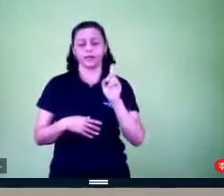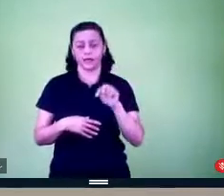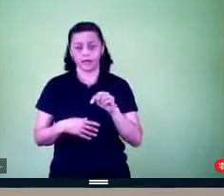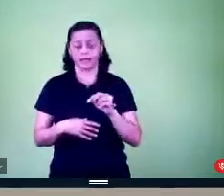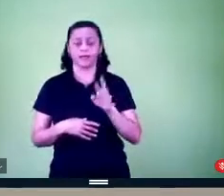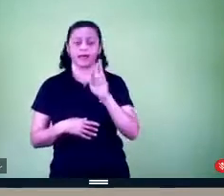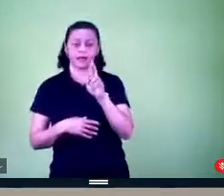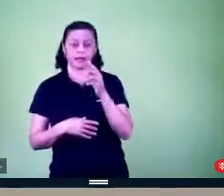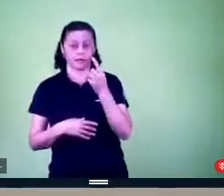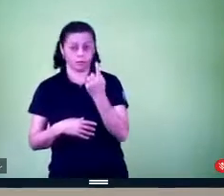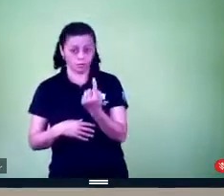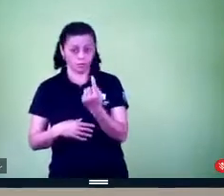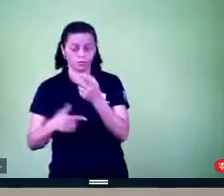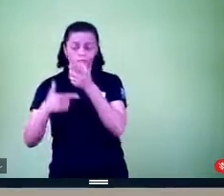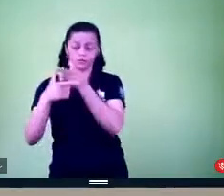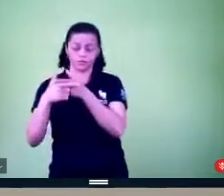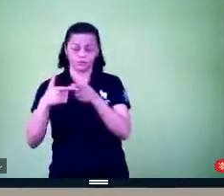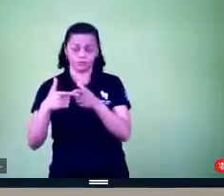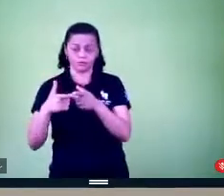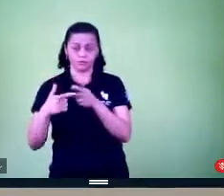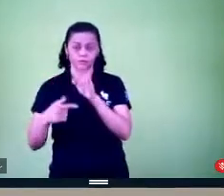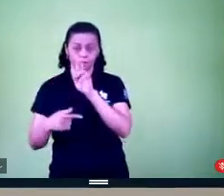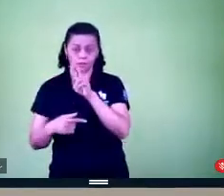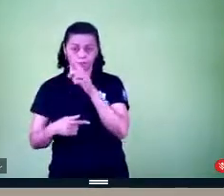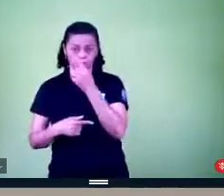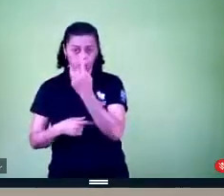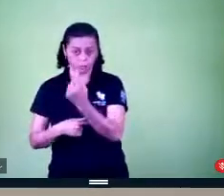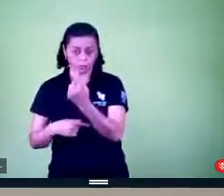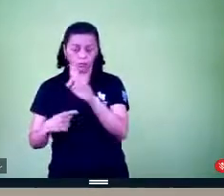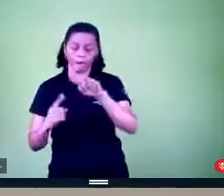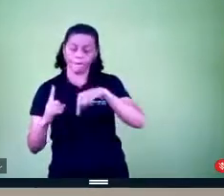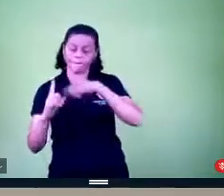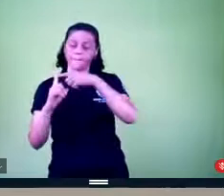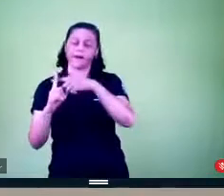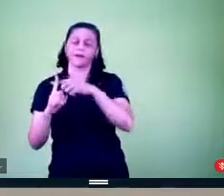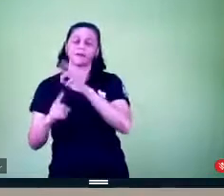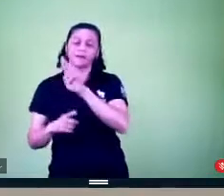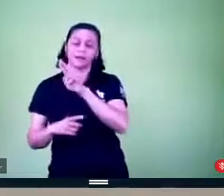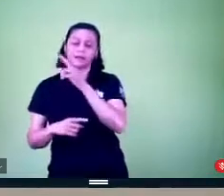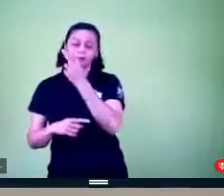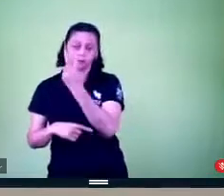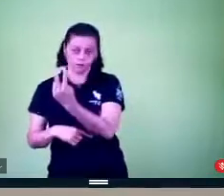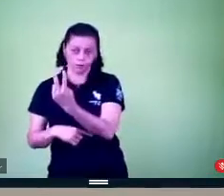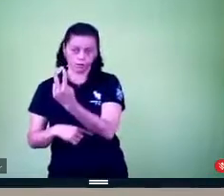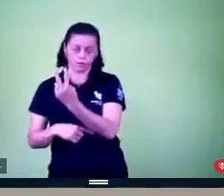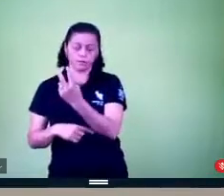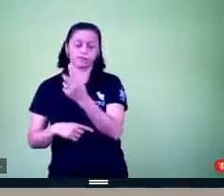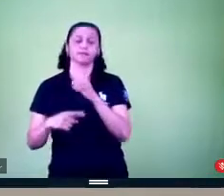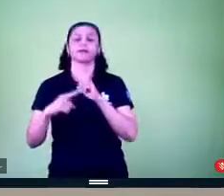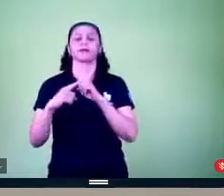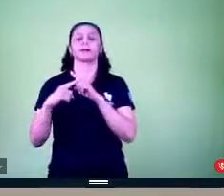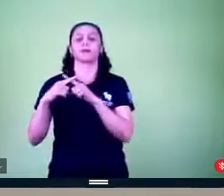R1 mais R2, que multiplica a corrente